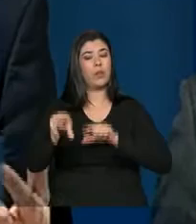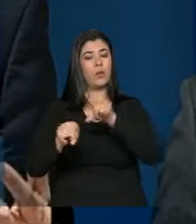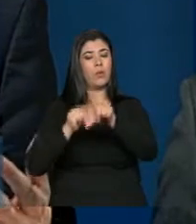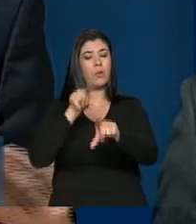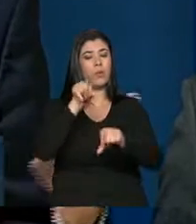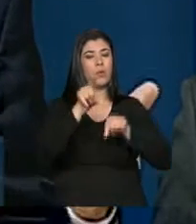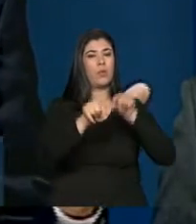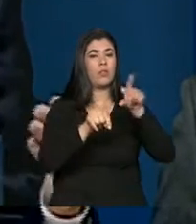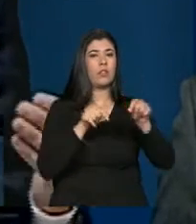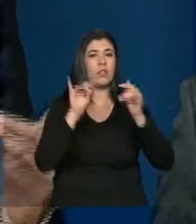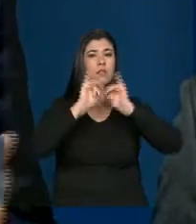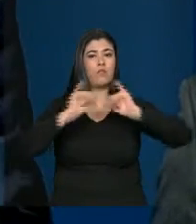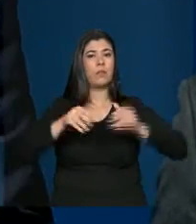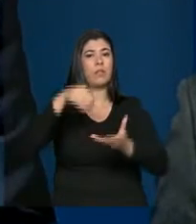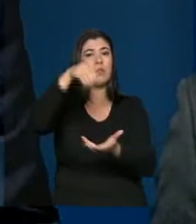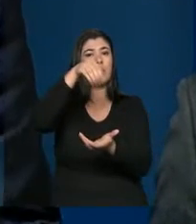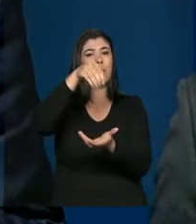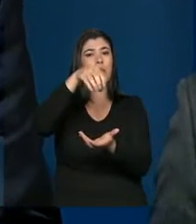órgão público.